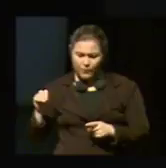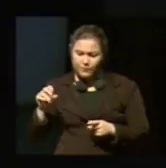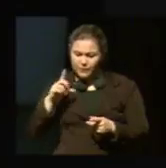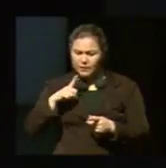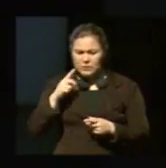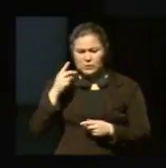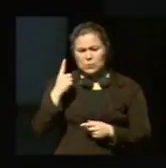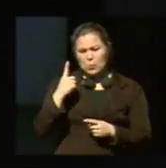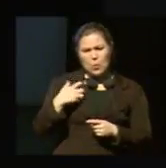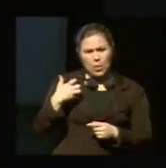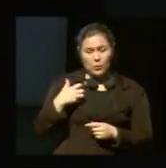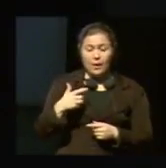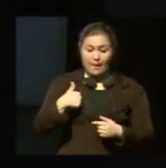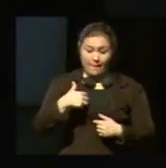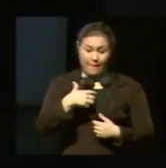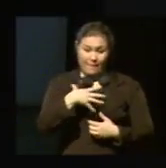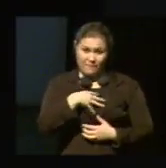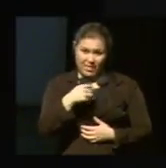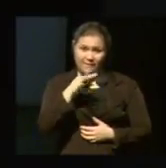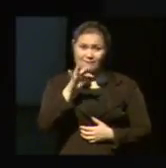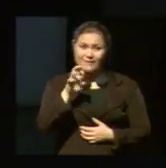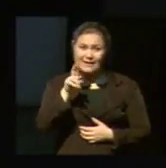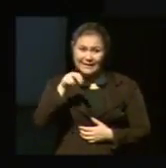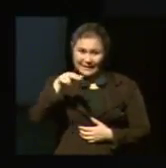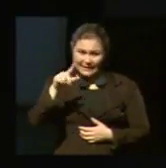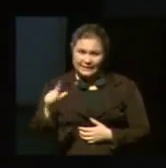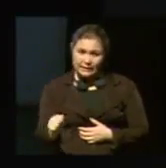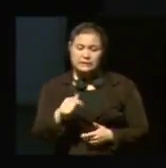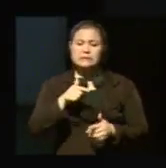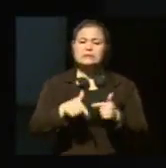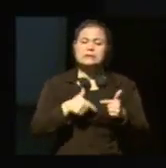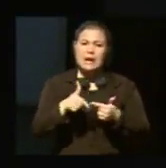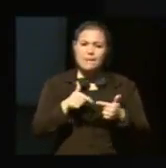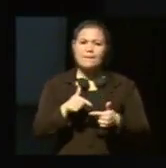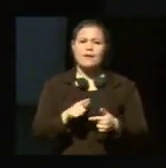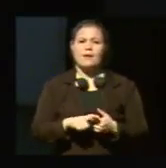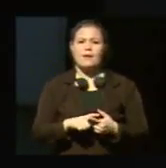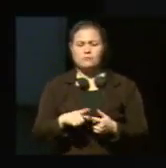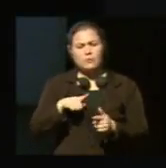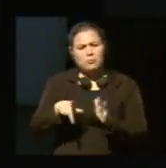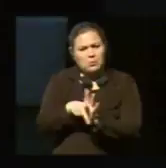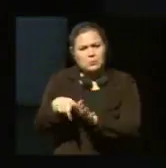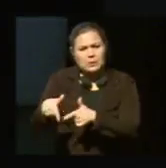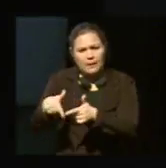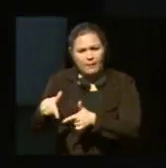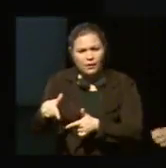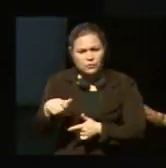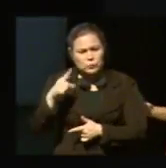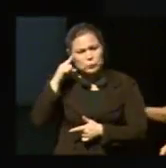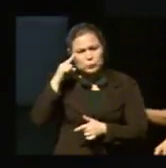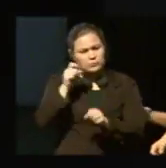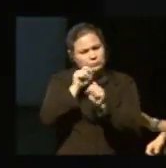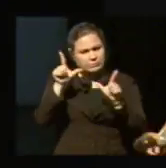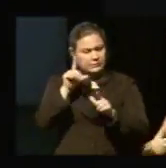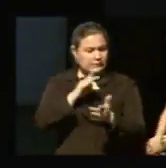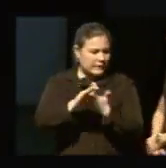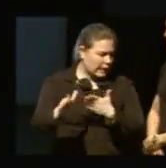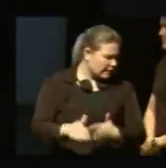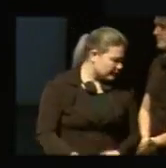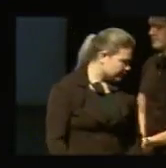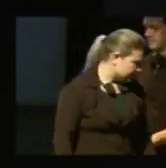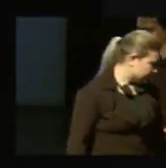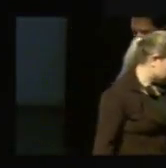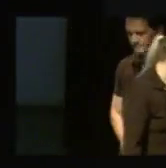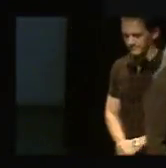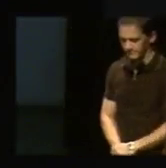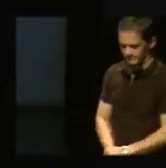a Fernanda, minha filha, und Fernanda, meine trabalha, Tochter, tem o seu trabalho, né? Todo dia de manhã sai e tal, e aí,